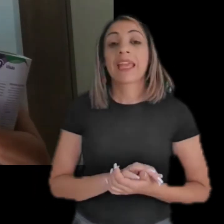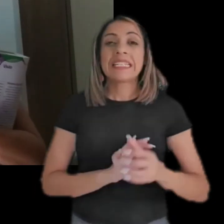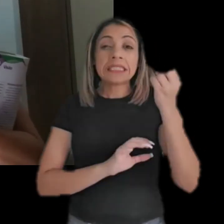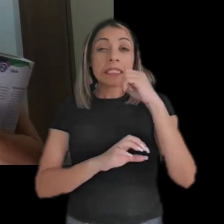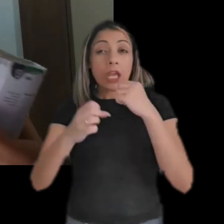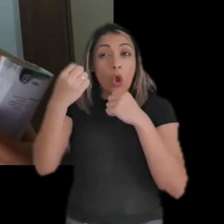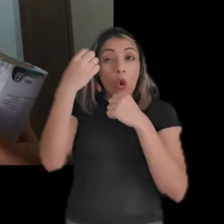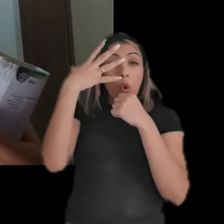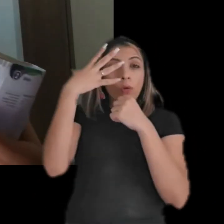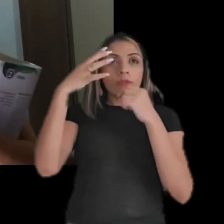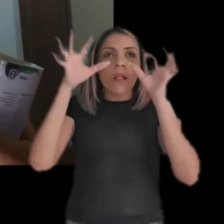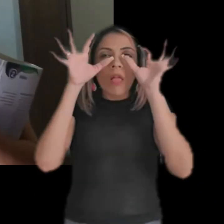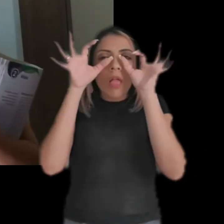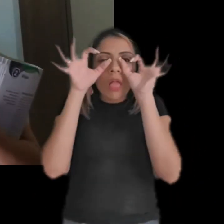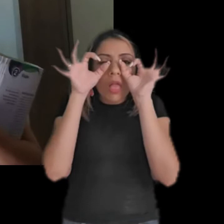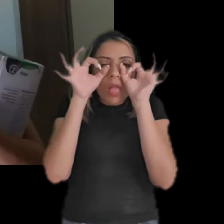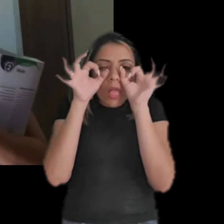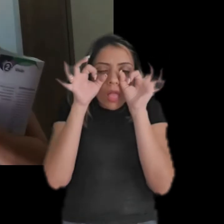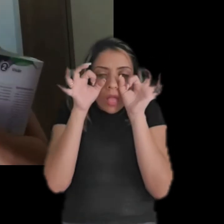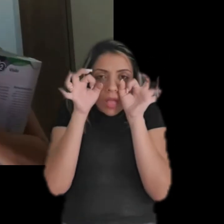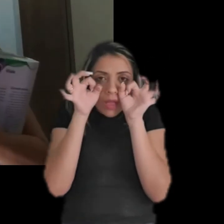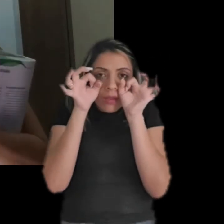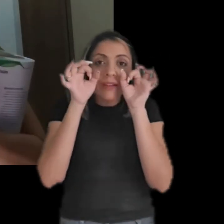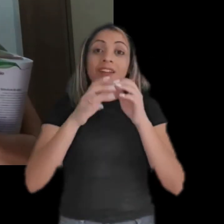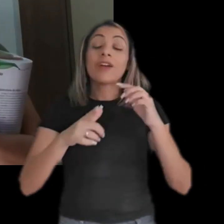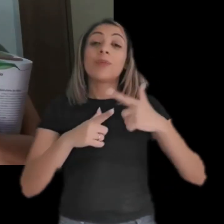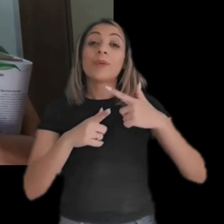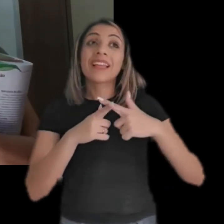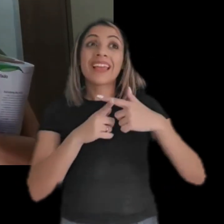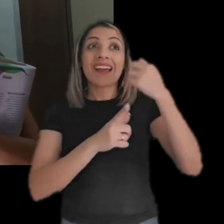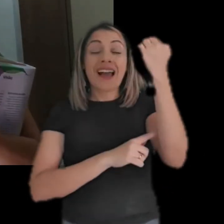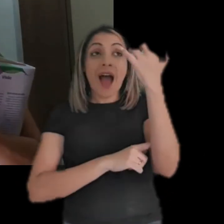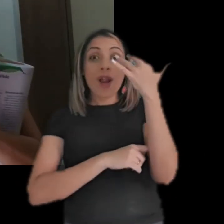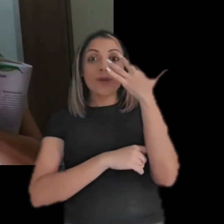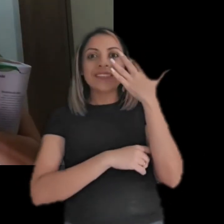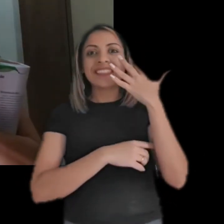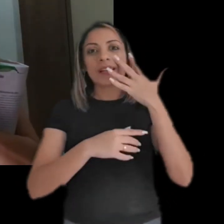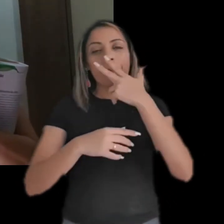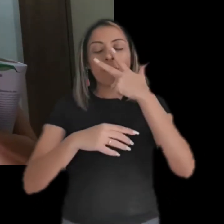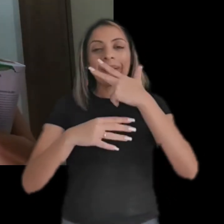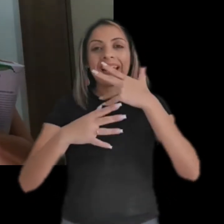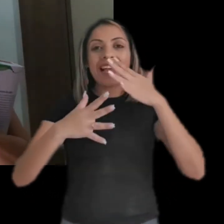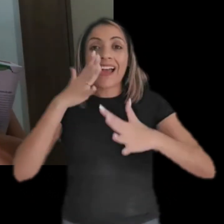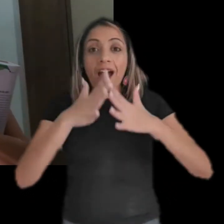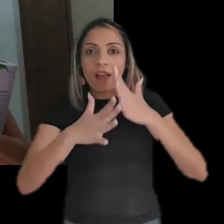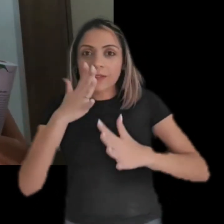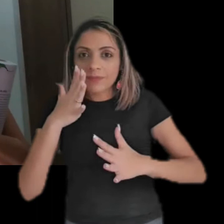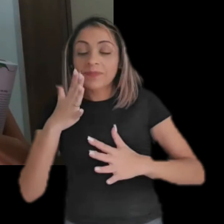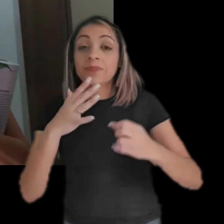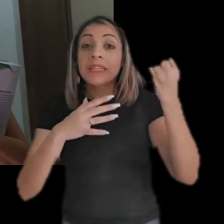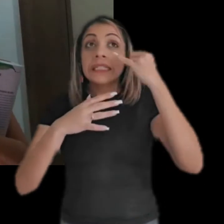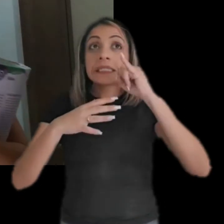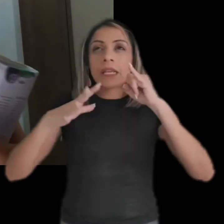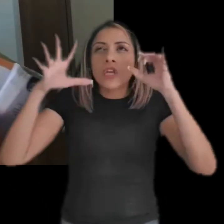para que entre menos luz no olho, tá? E quando o ambiente está pouco iluminado, a pupila fica bem maior,